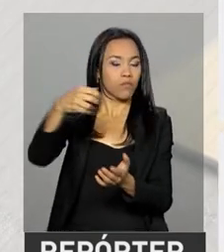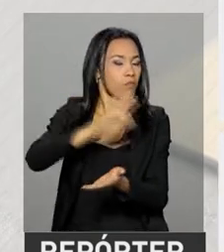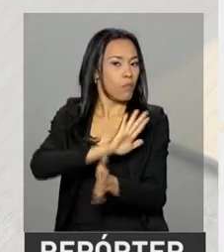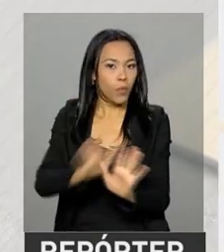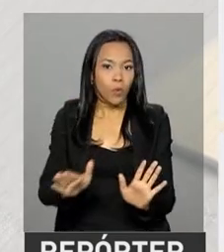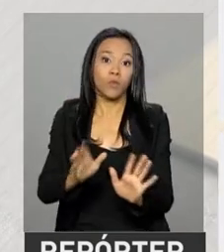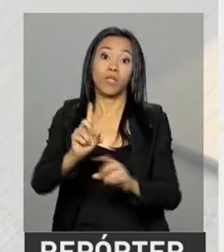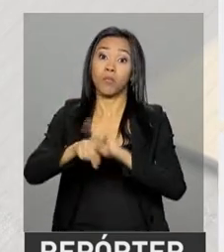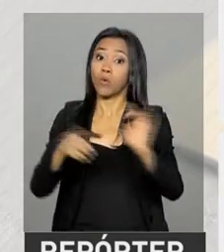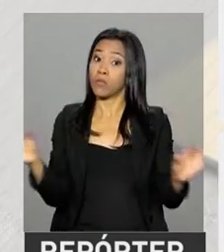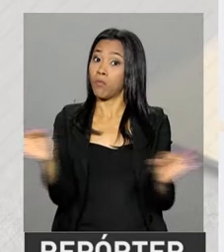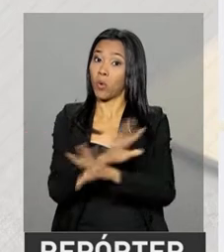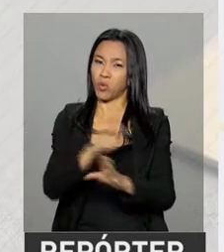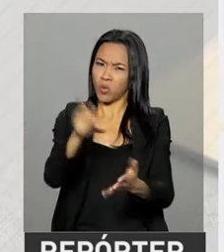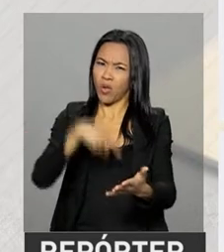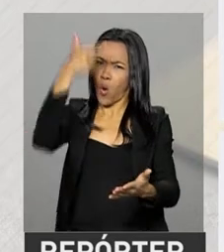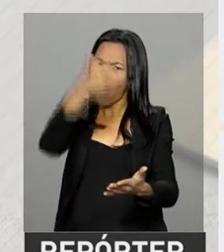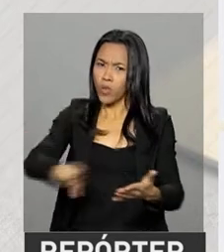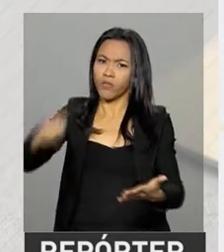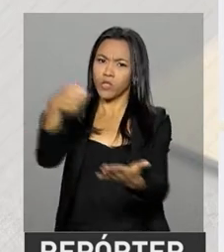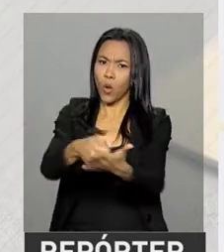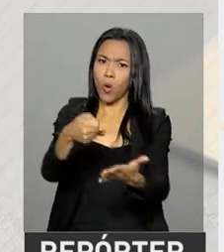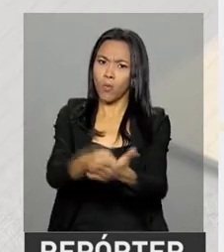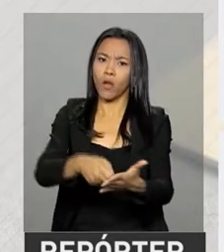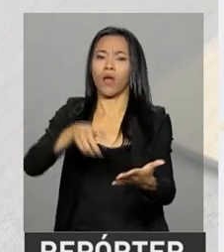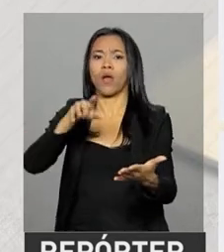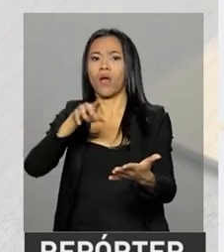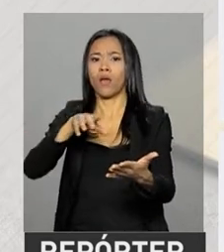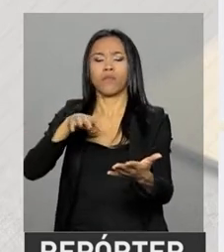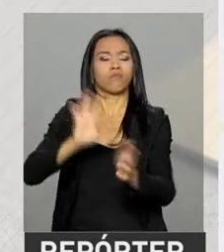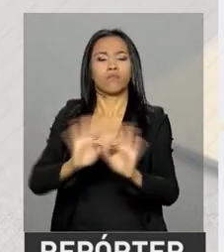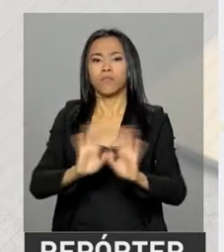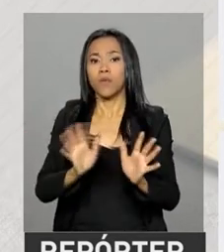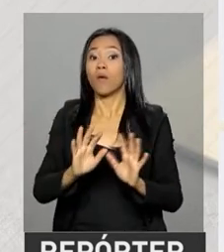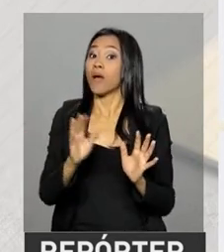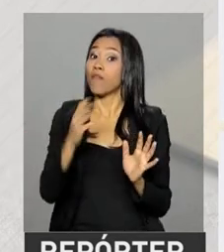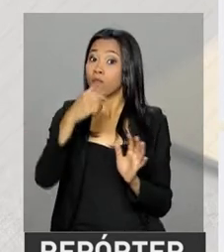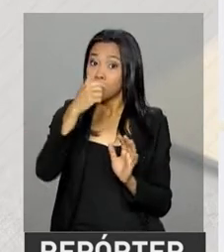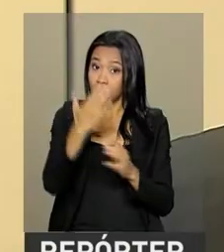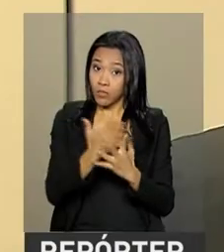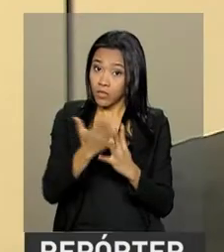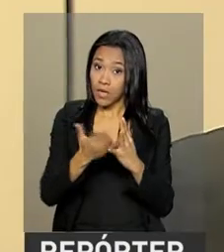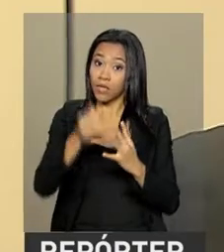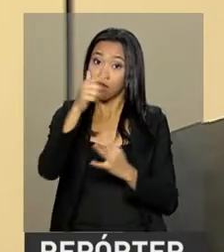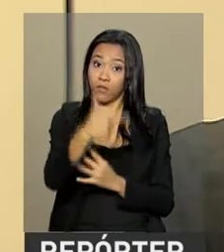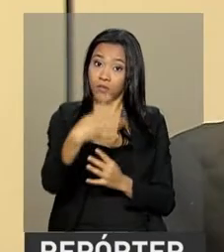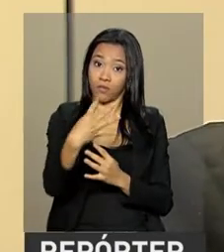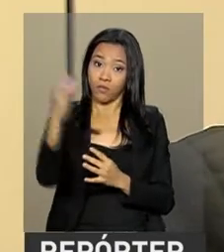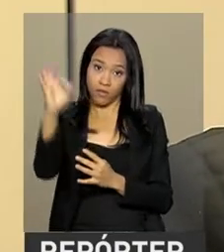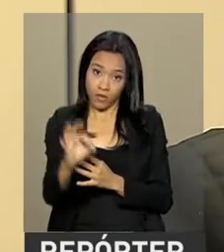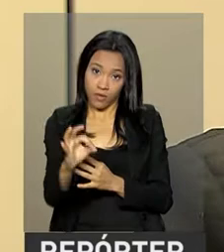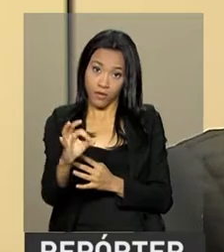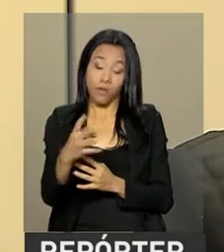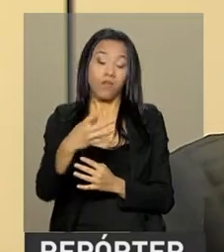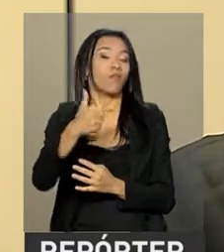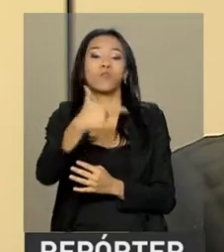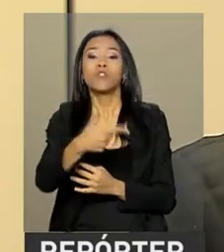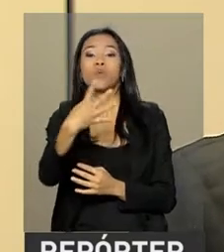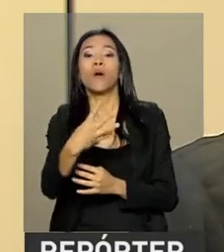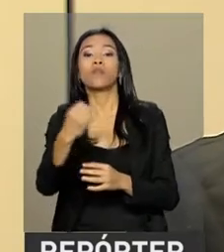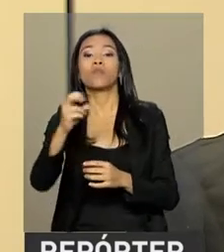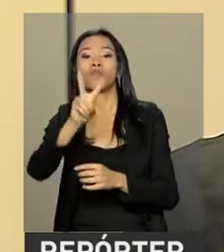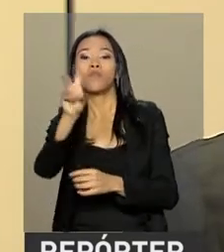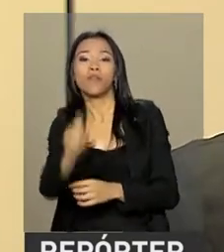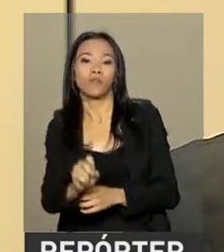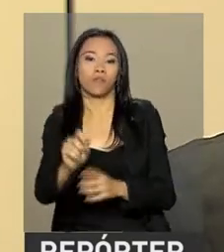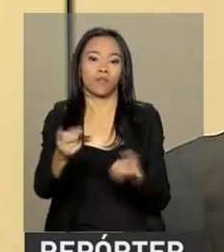deve ser quitada ou parcelada pelo banco em até 24 vezes para o banco central a medida incentiva